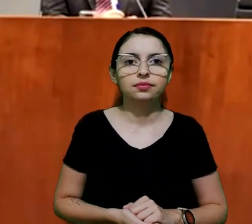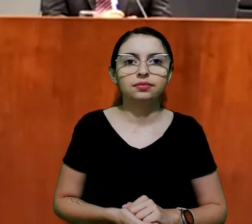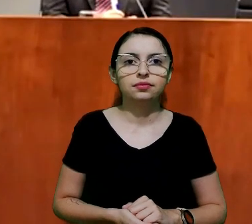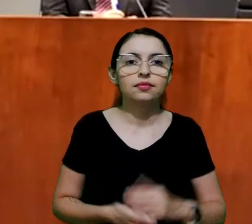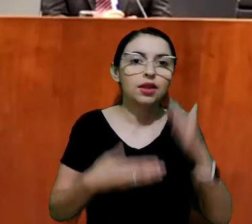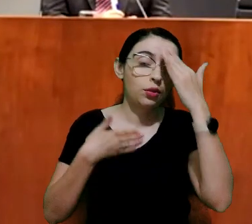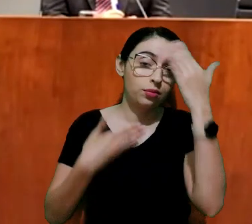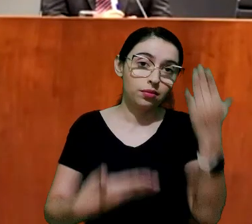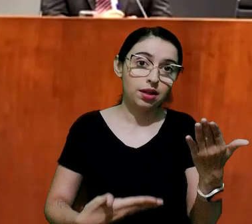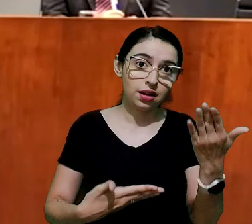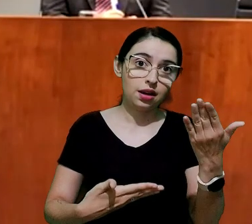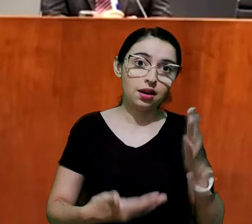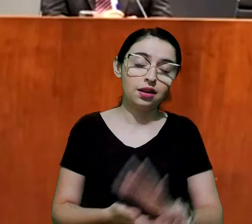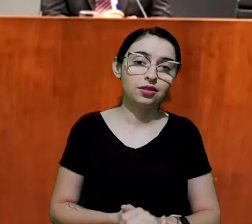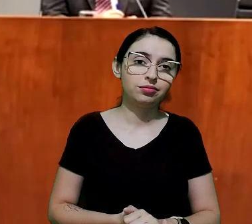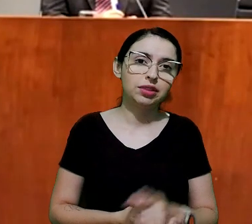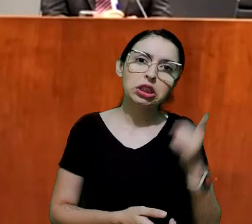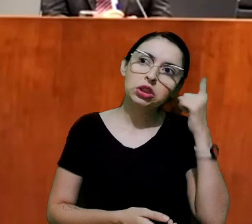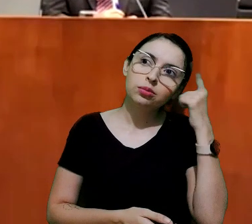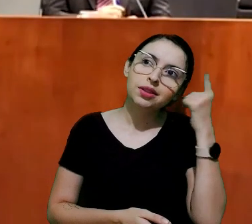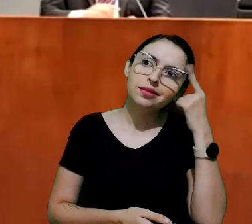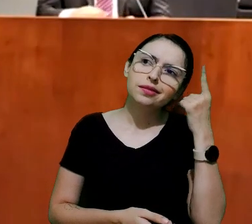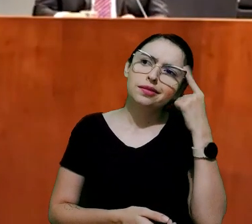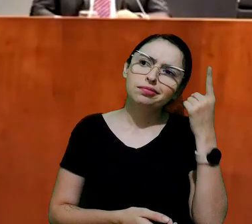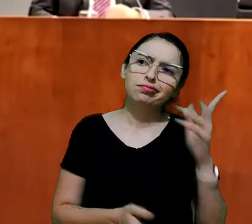Obrigado, professor. Eu estou aqui pensando também, sou antigo.